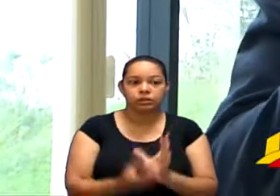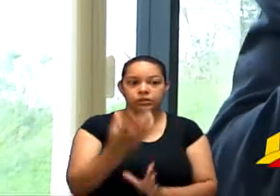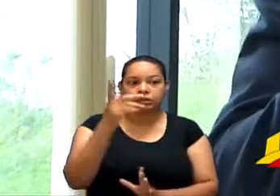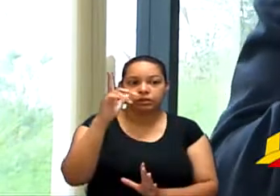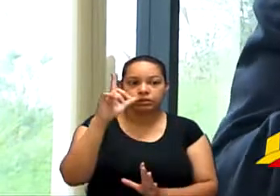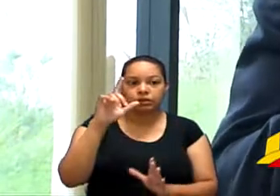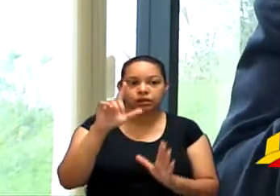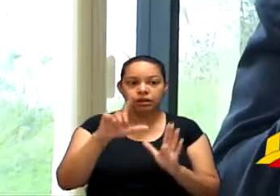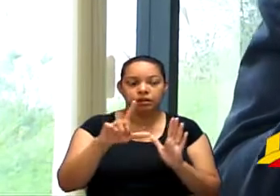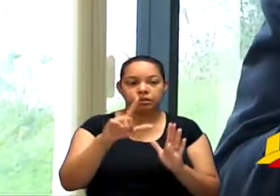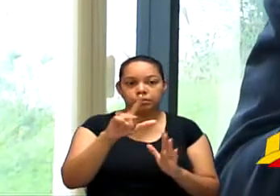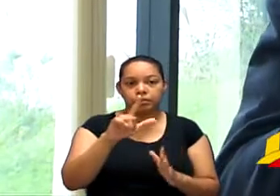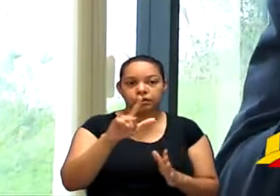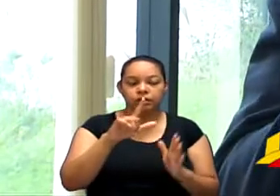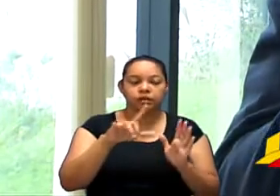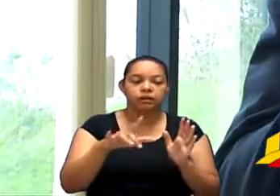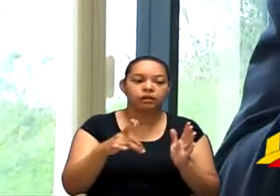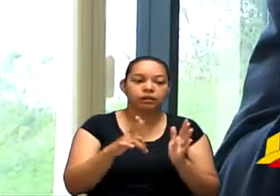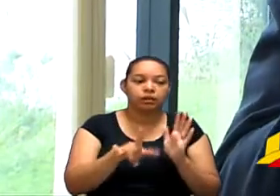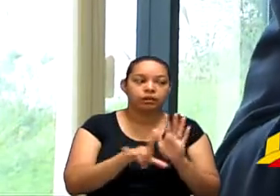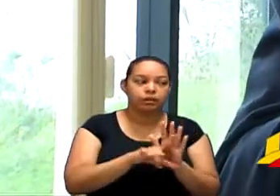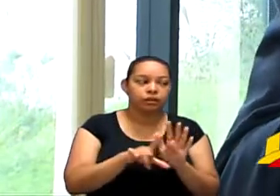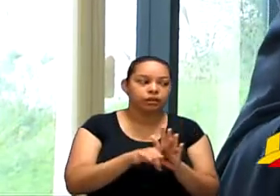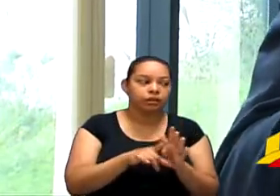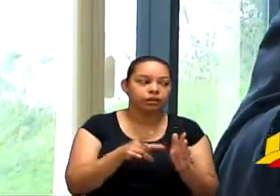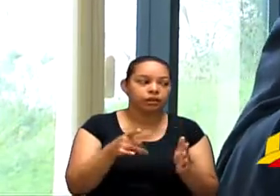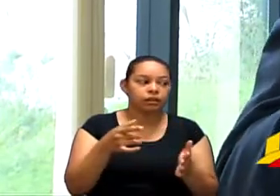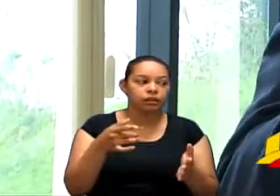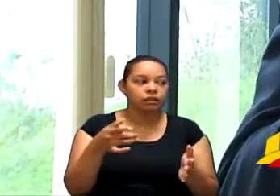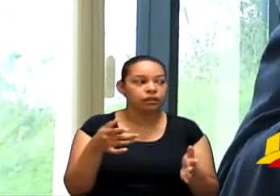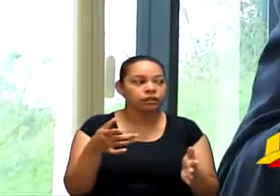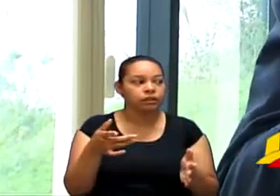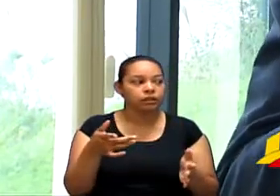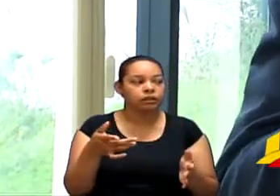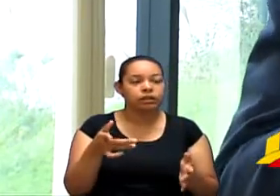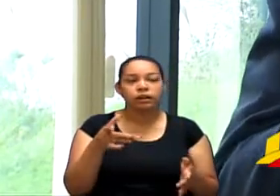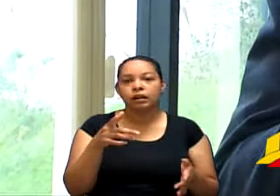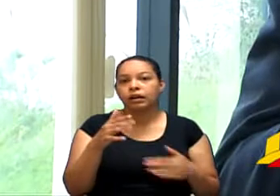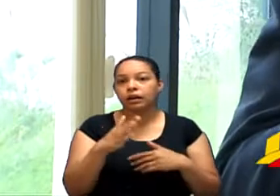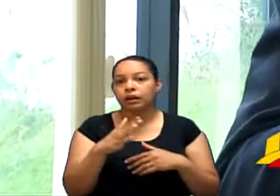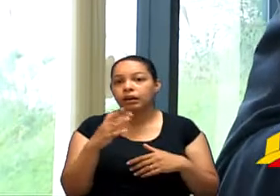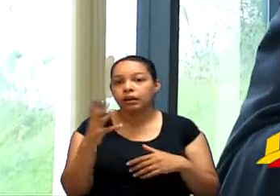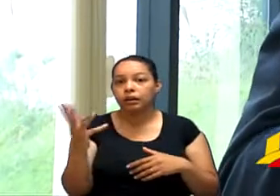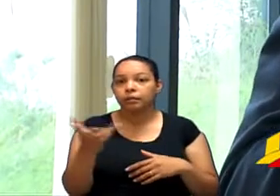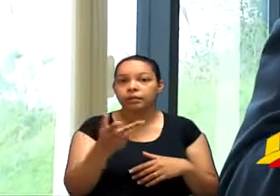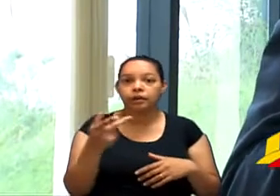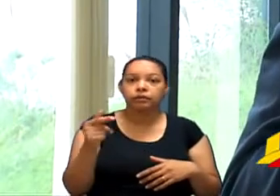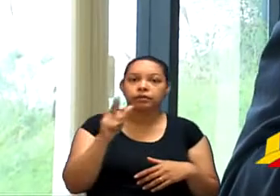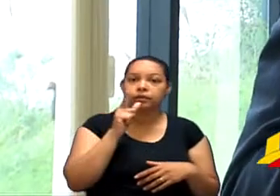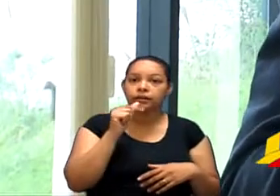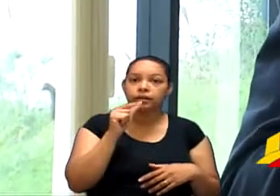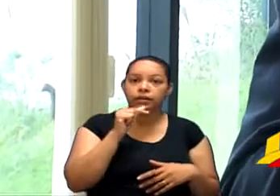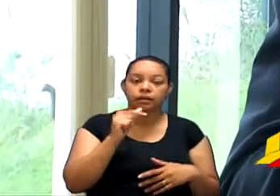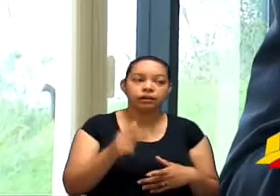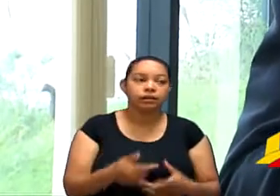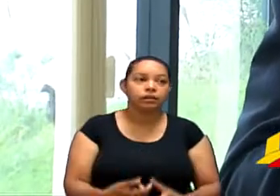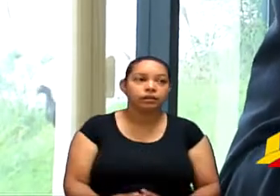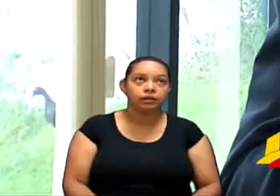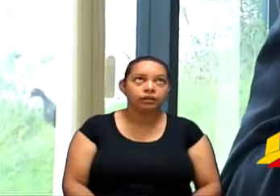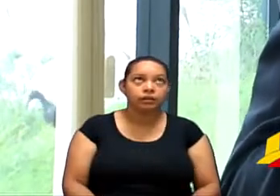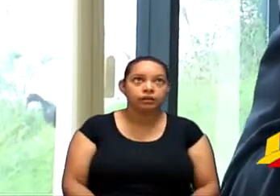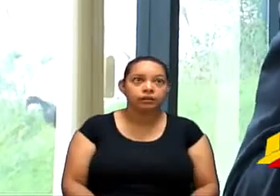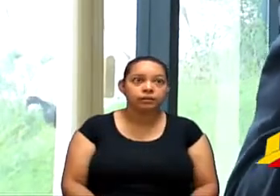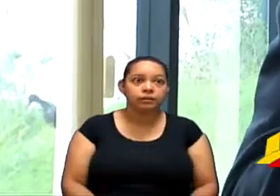sensível com relação essa questão do abastecimento de água e da qualidade da água com essa excelência cria uma legislação que nós